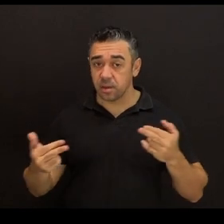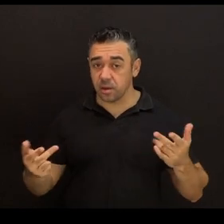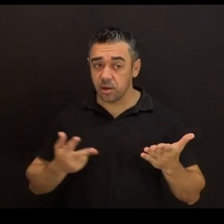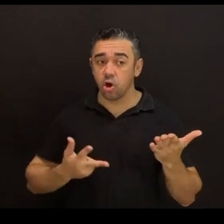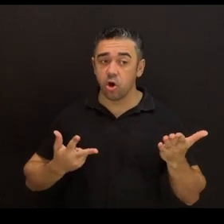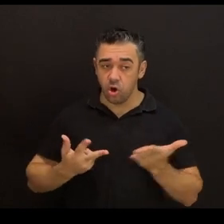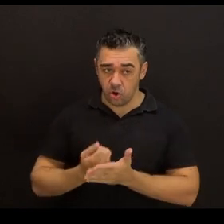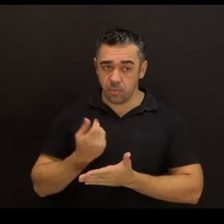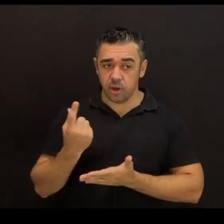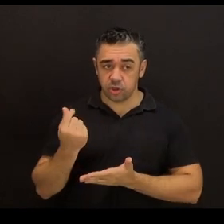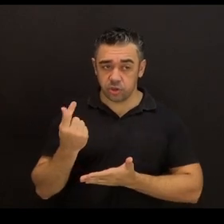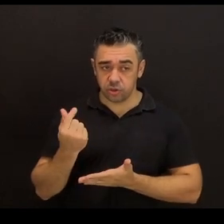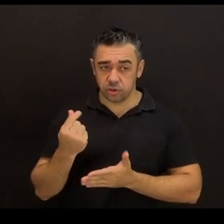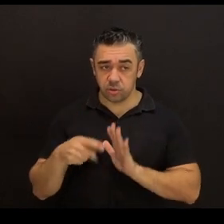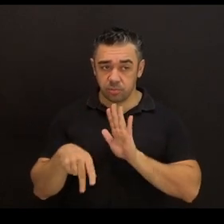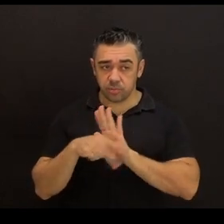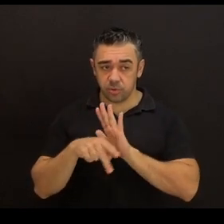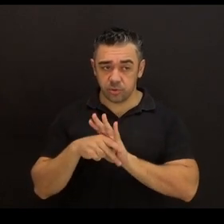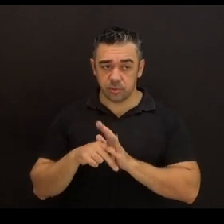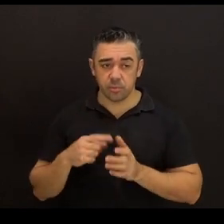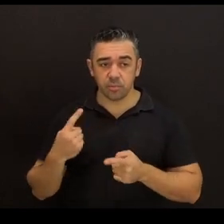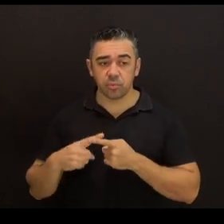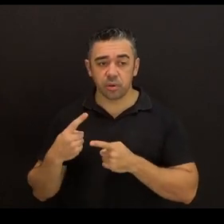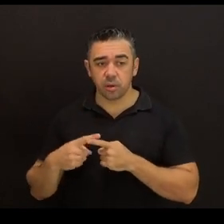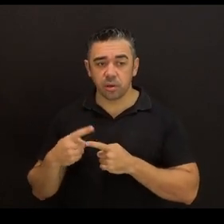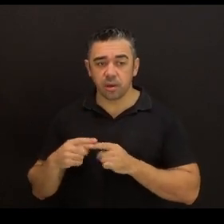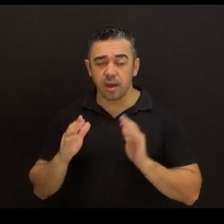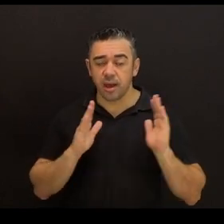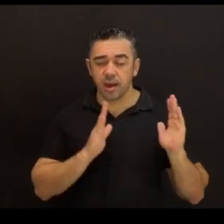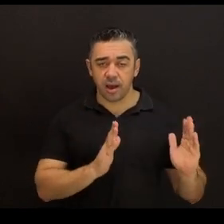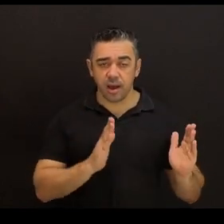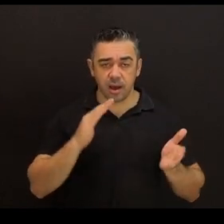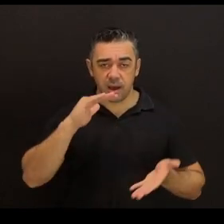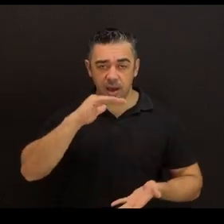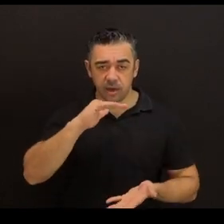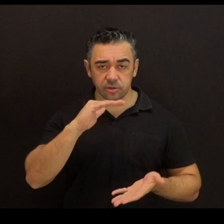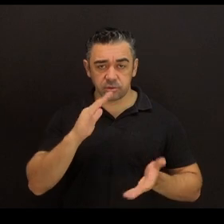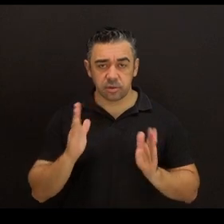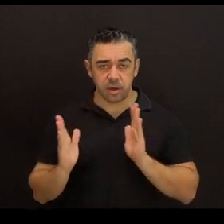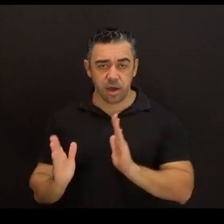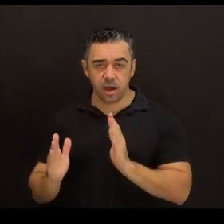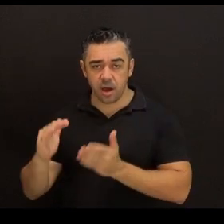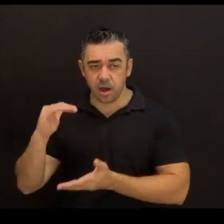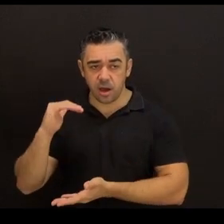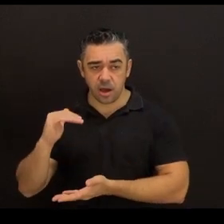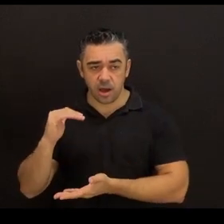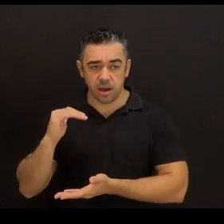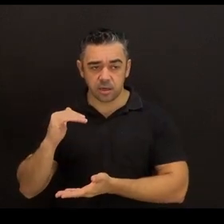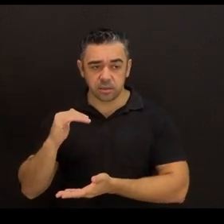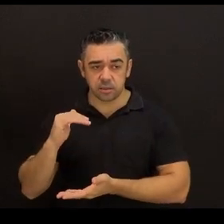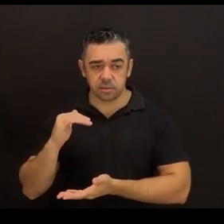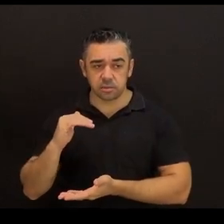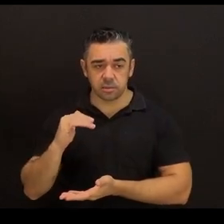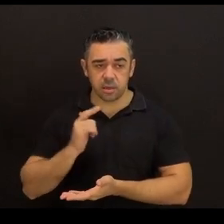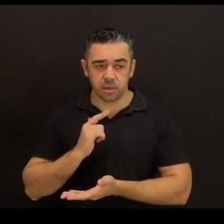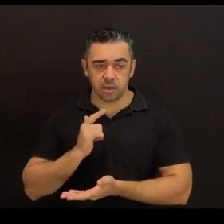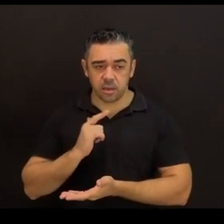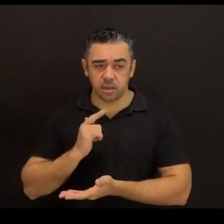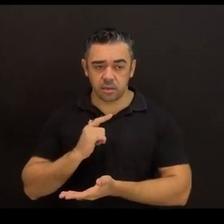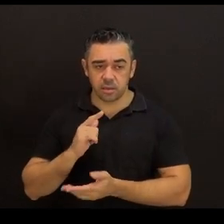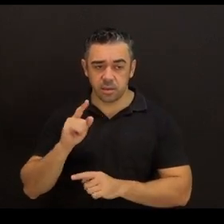recurso público porque estavam lá dentro caixas inclusive com documentação pública de consulta